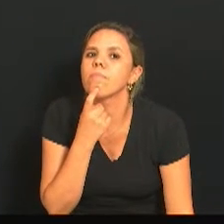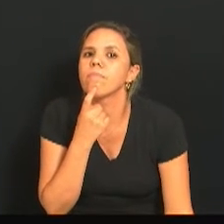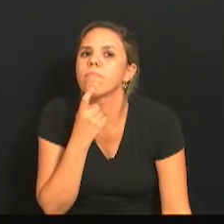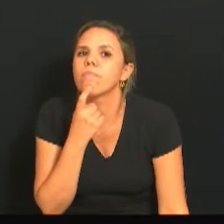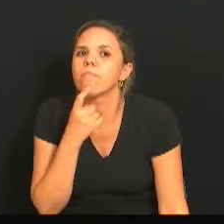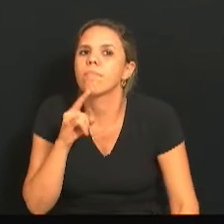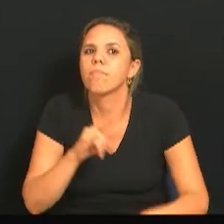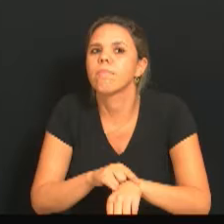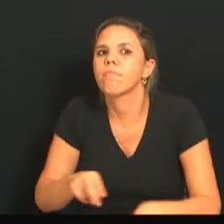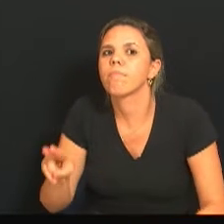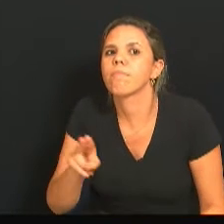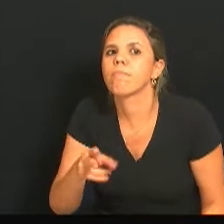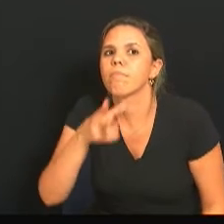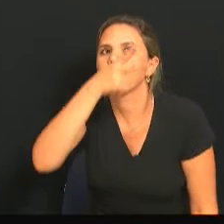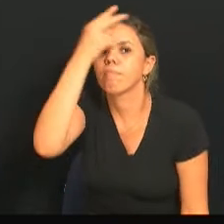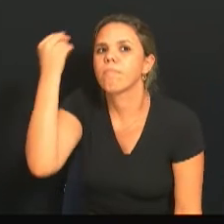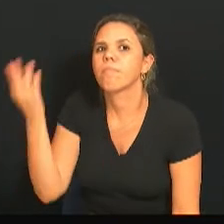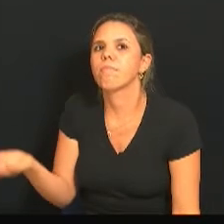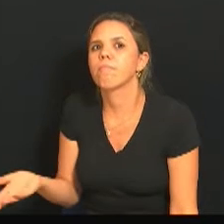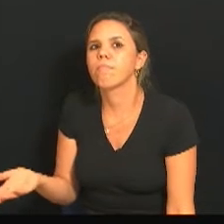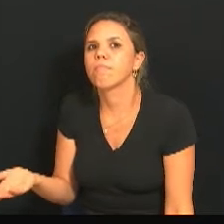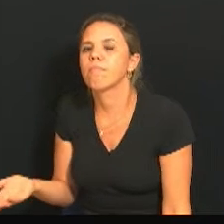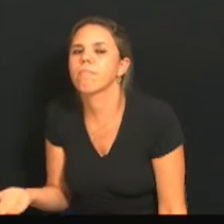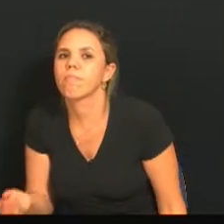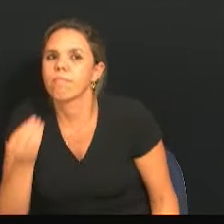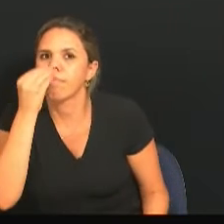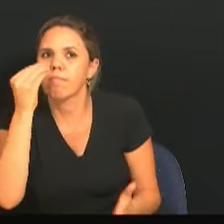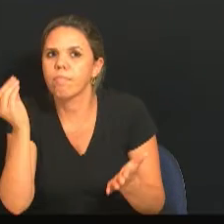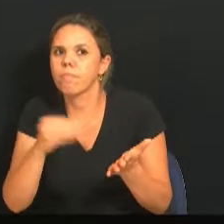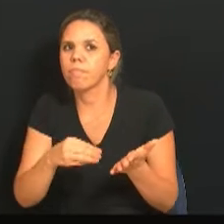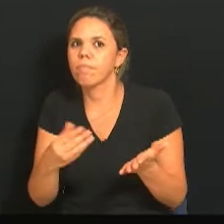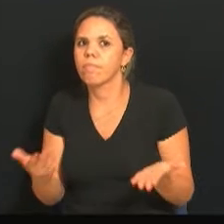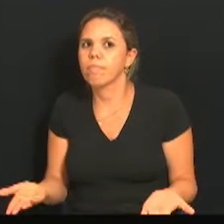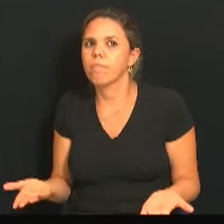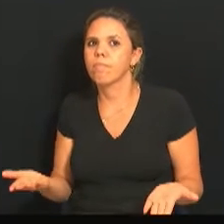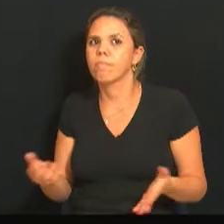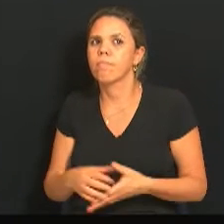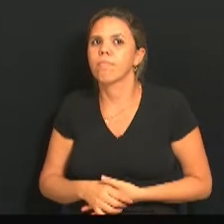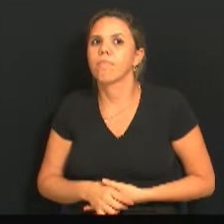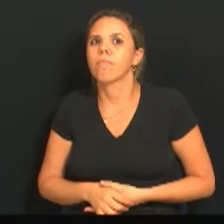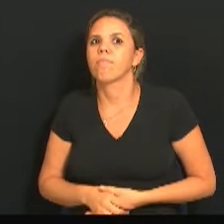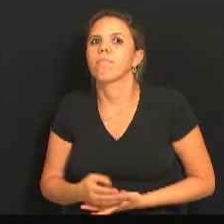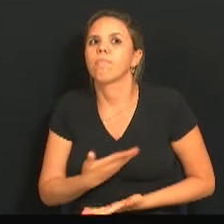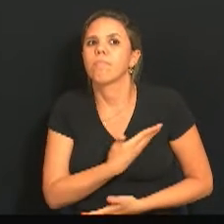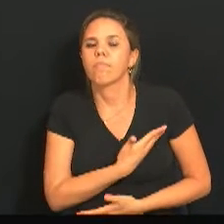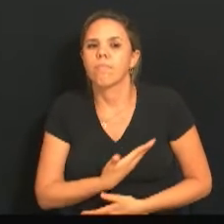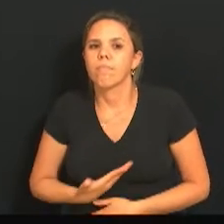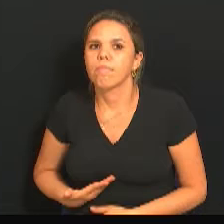público, né? Então, assim, é um descaso, né, total do poder público